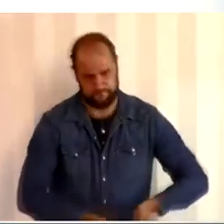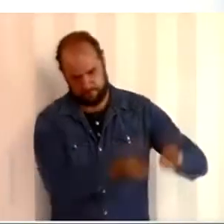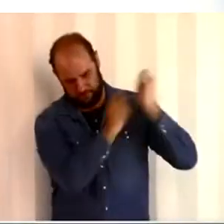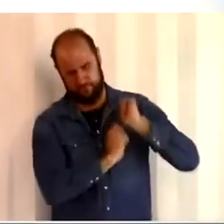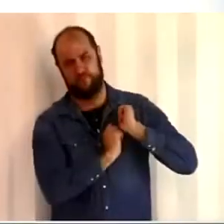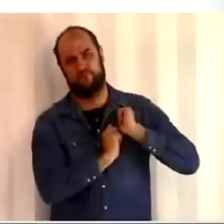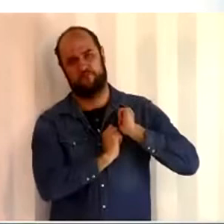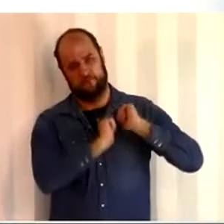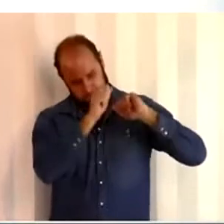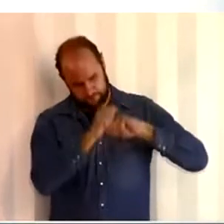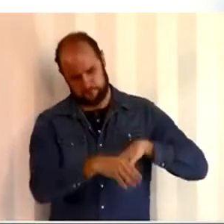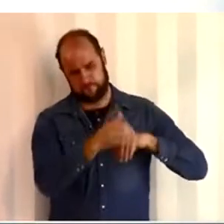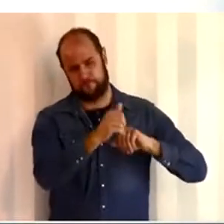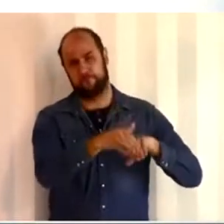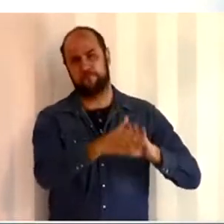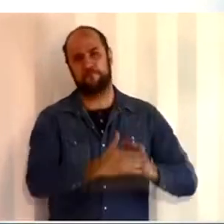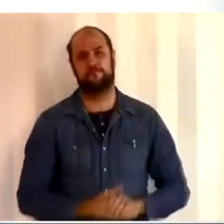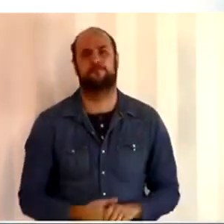Deixa eu fazer uma pergunta para você.